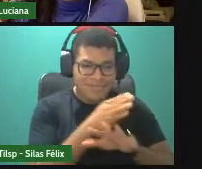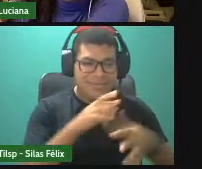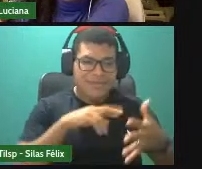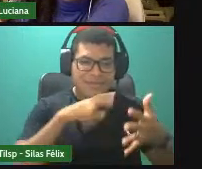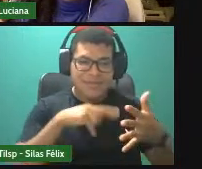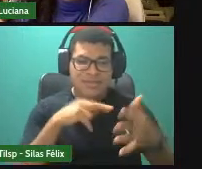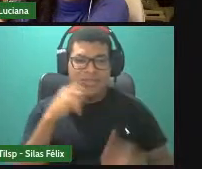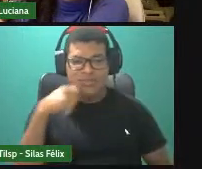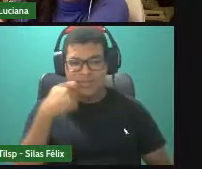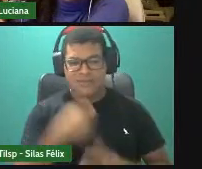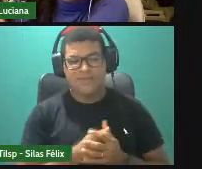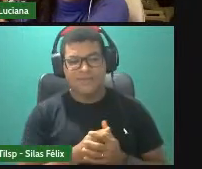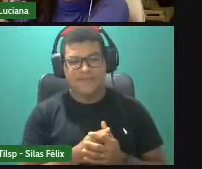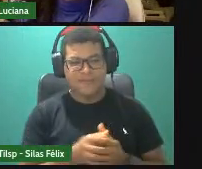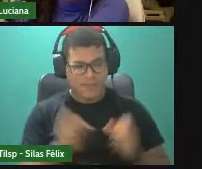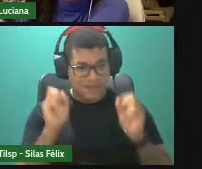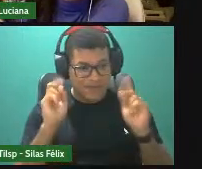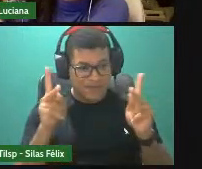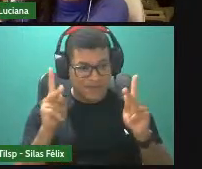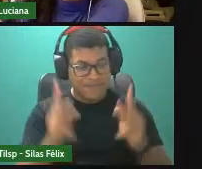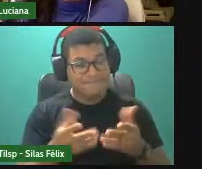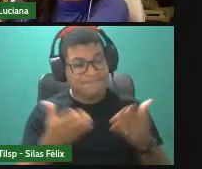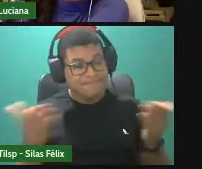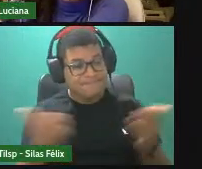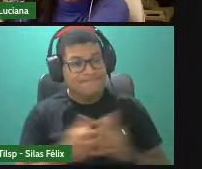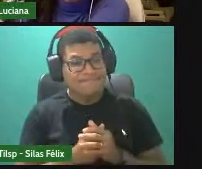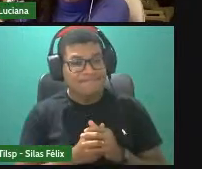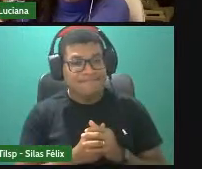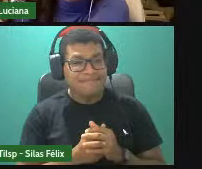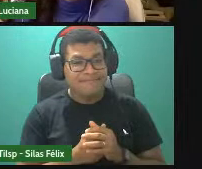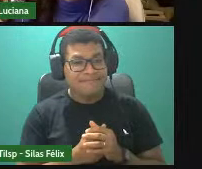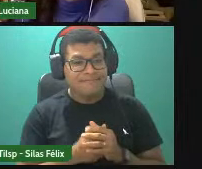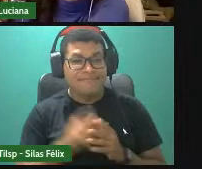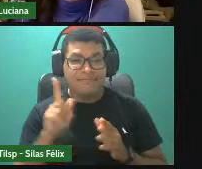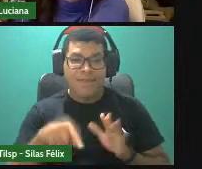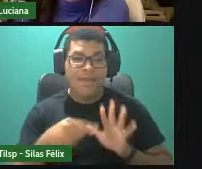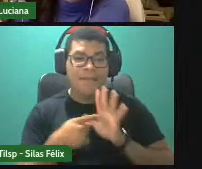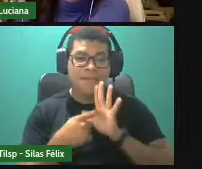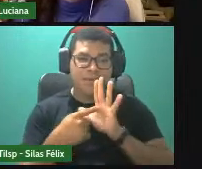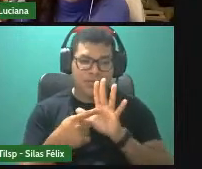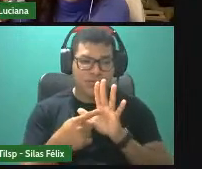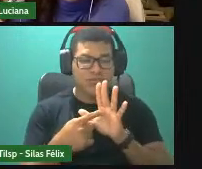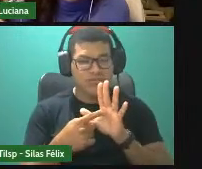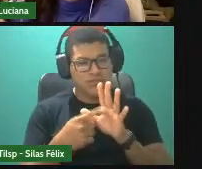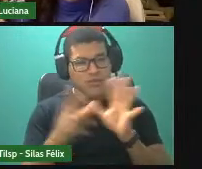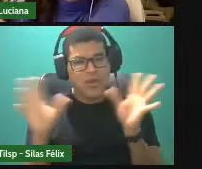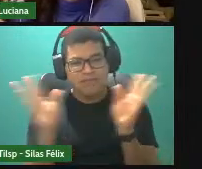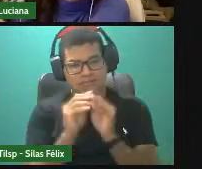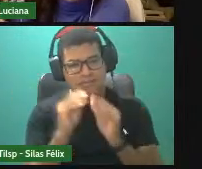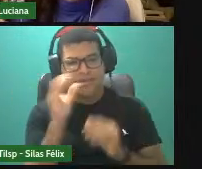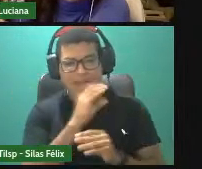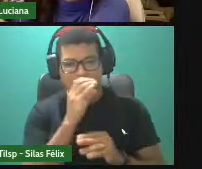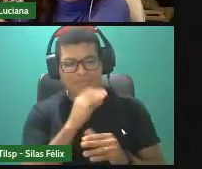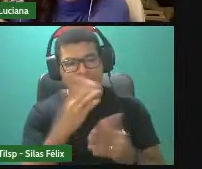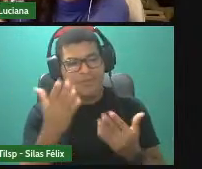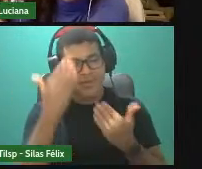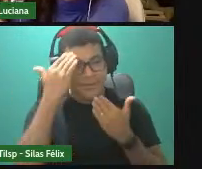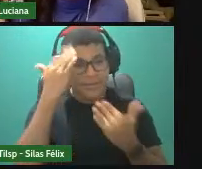odontológica. Ok? Bom, moçada, é uma apresentação bem sucinta, bem rápida, tá? Obrigado